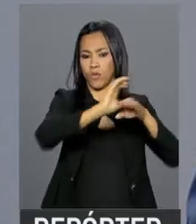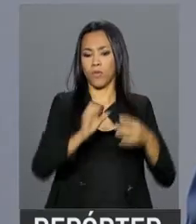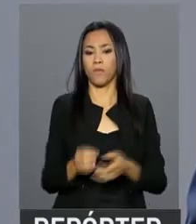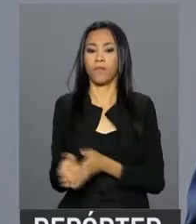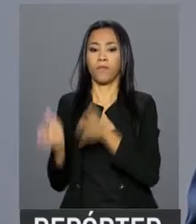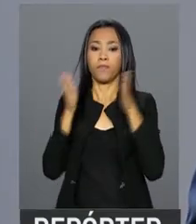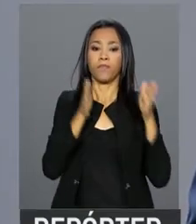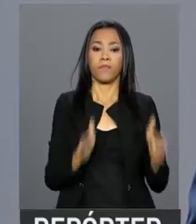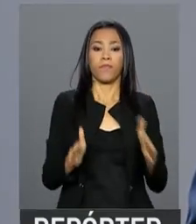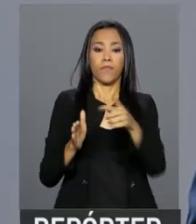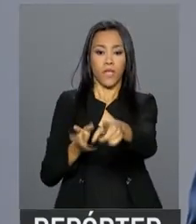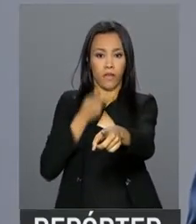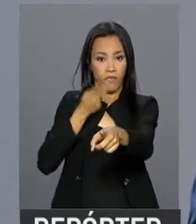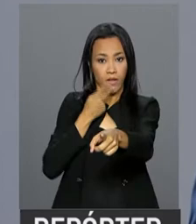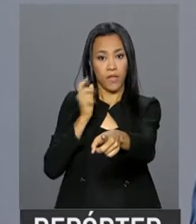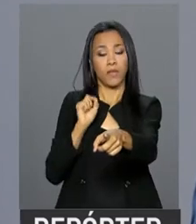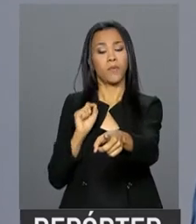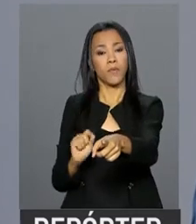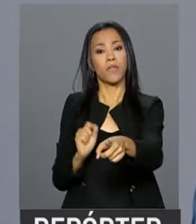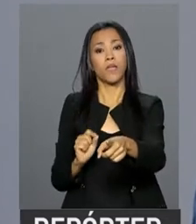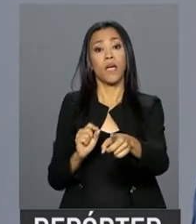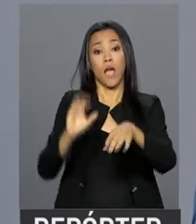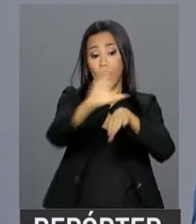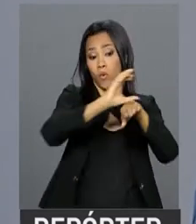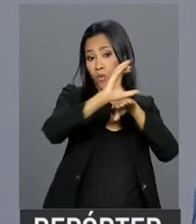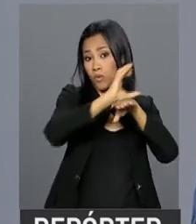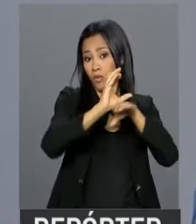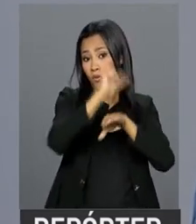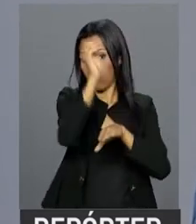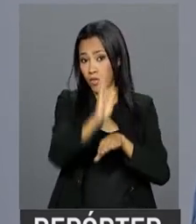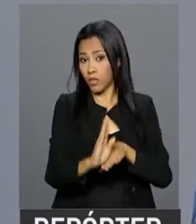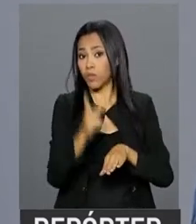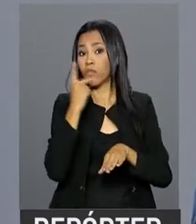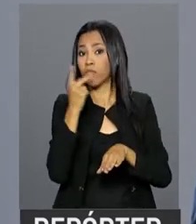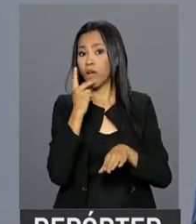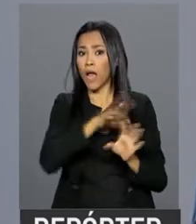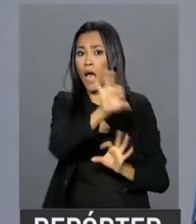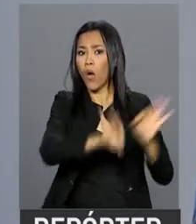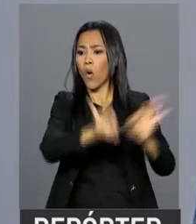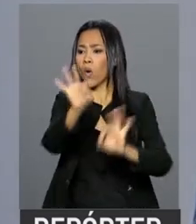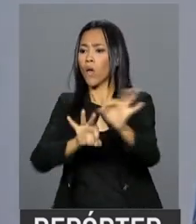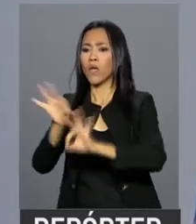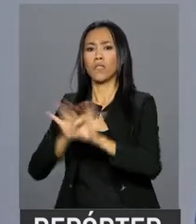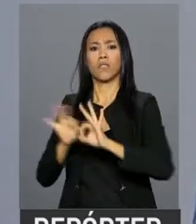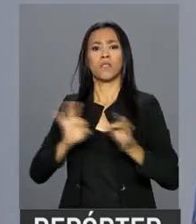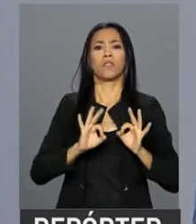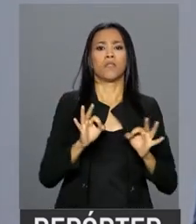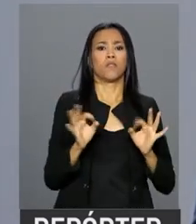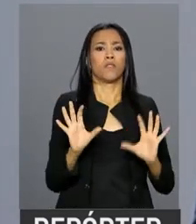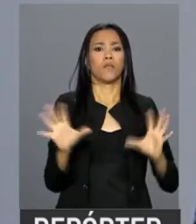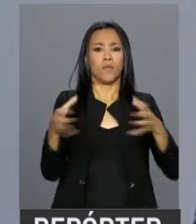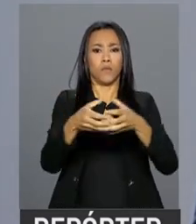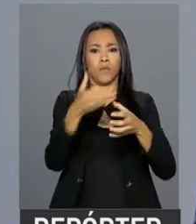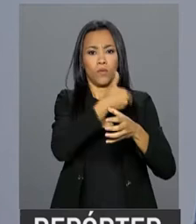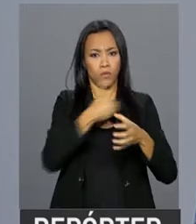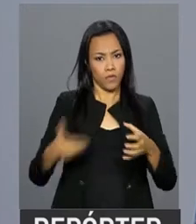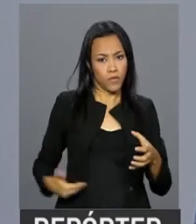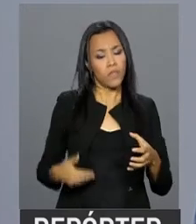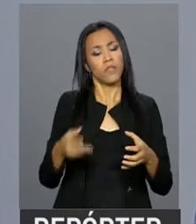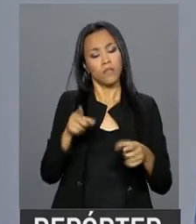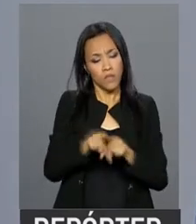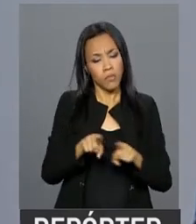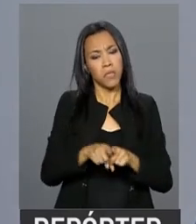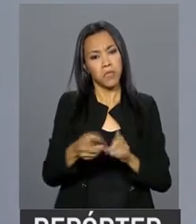quando trata da estruturação do Estado, estabelece o prestigiamento da